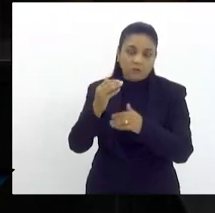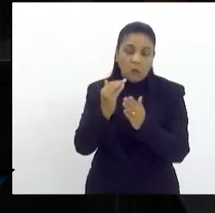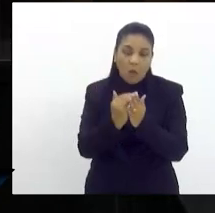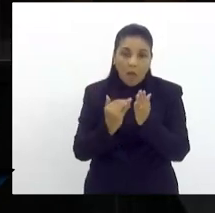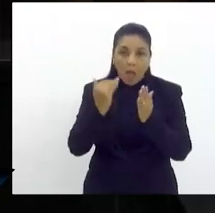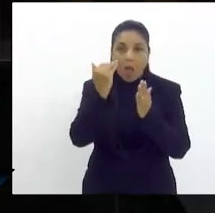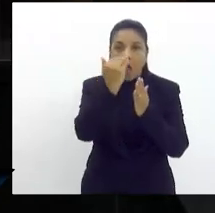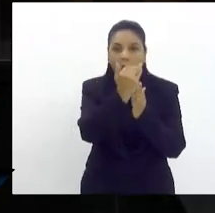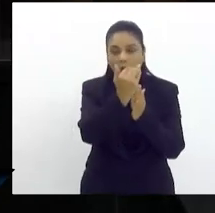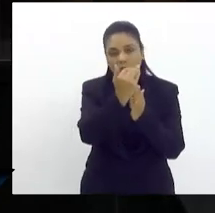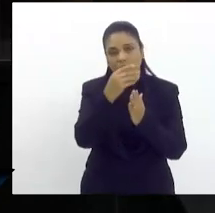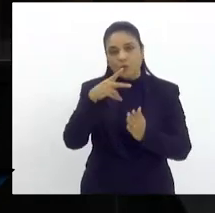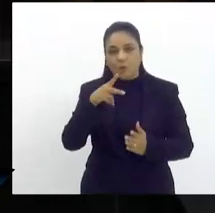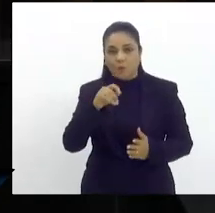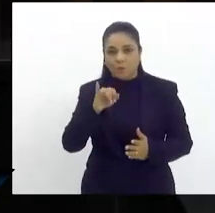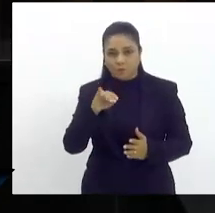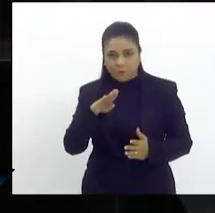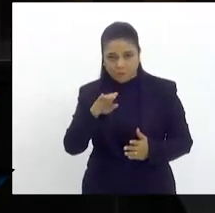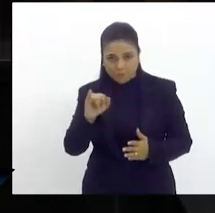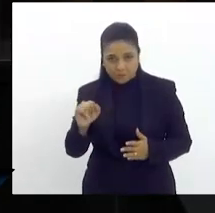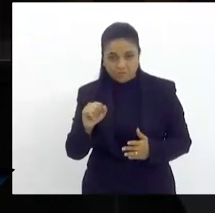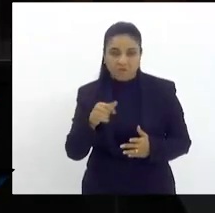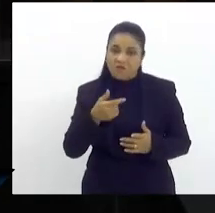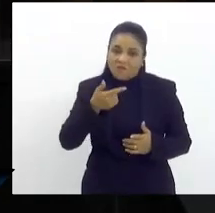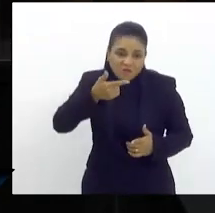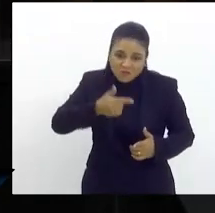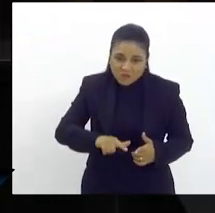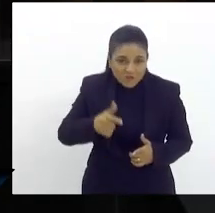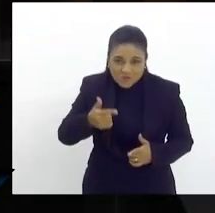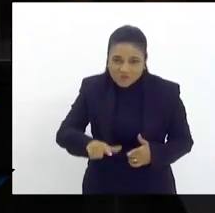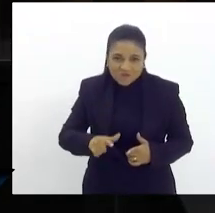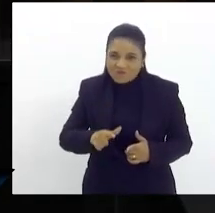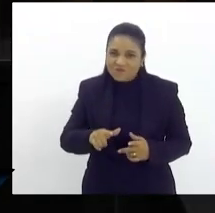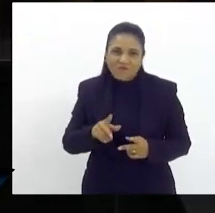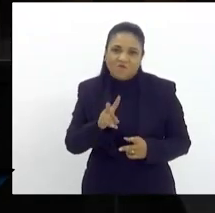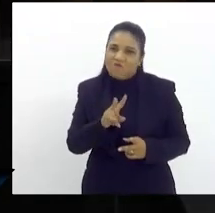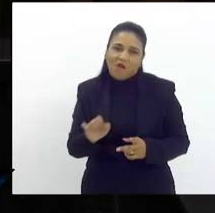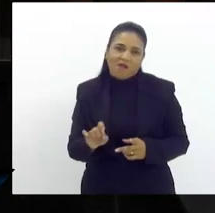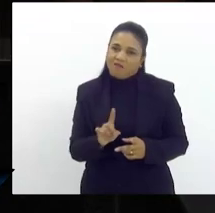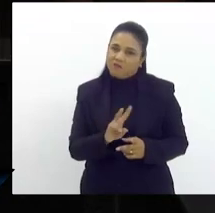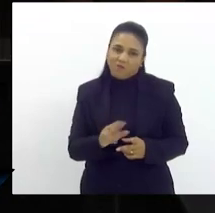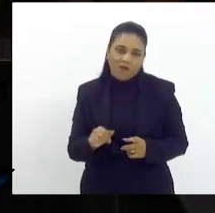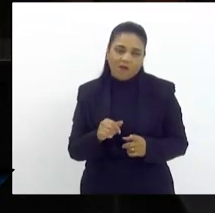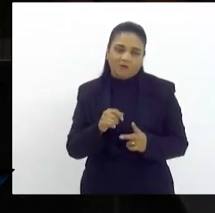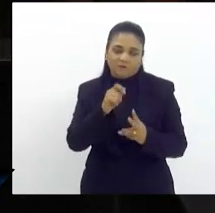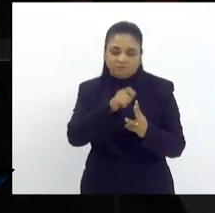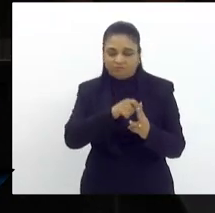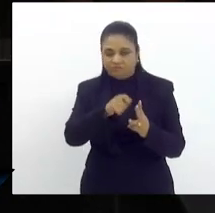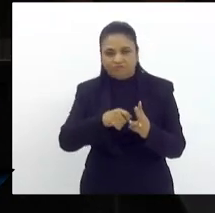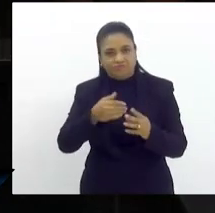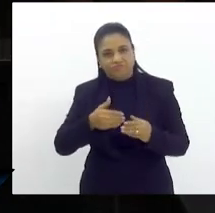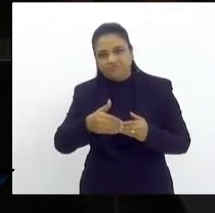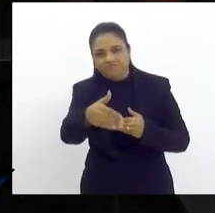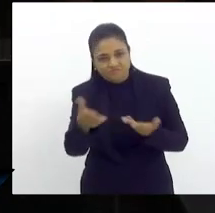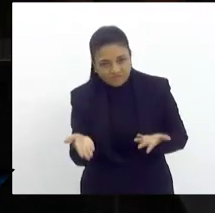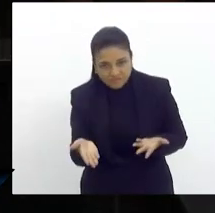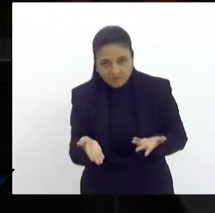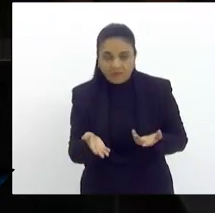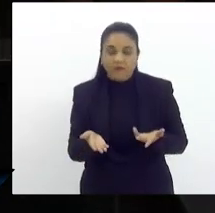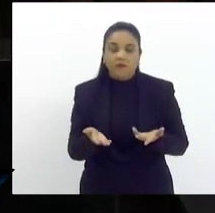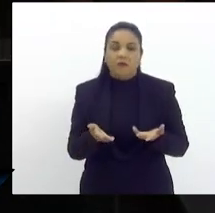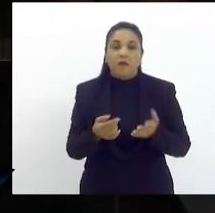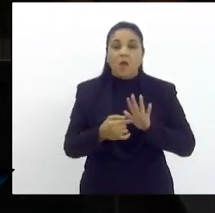vai receber se repetir nos próximos trimestre então eu tô aqui querendo